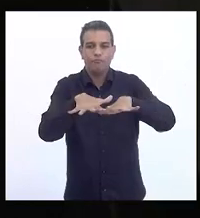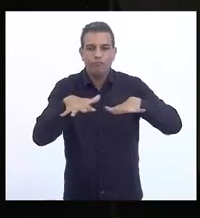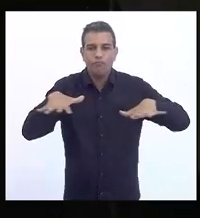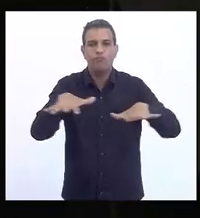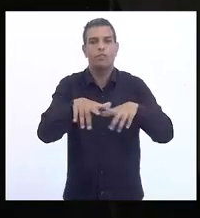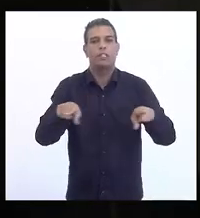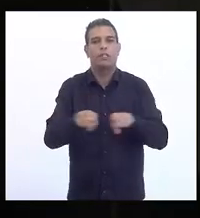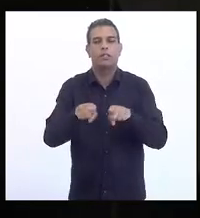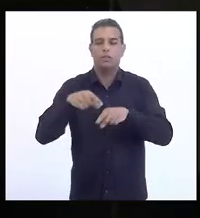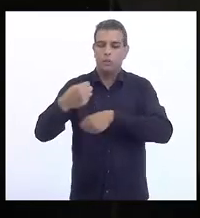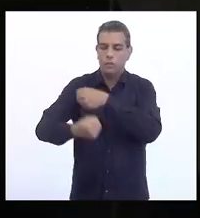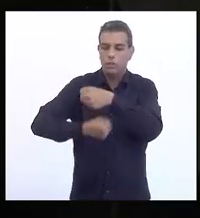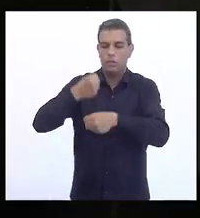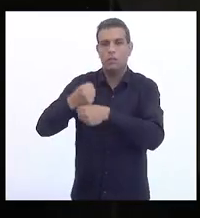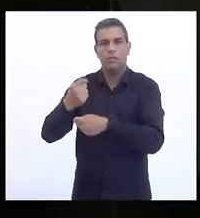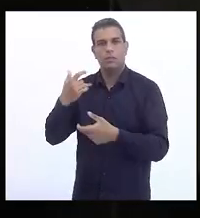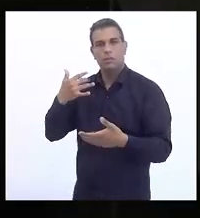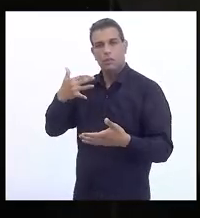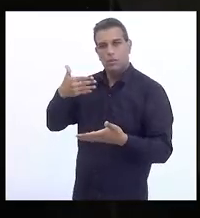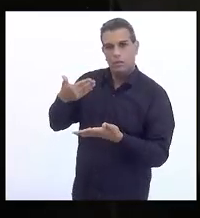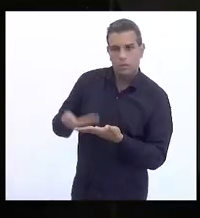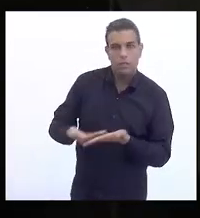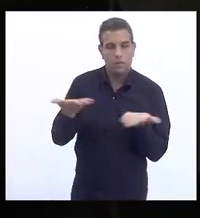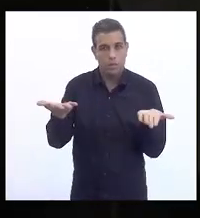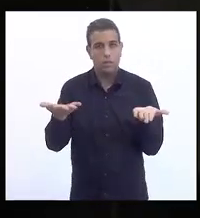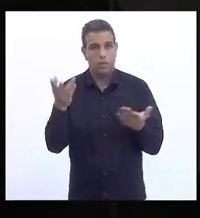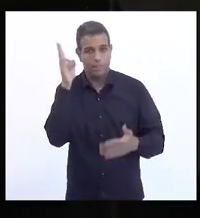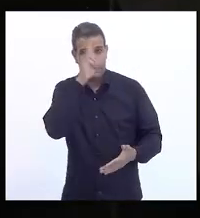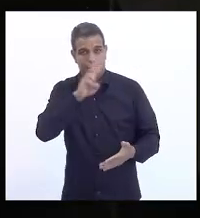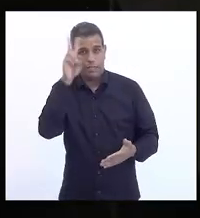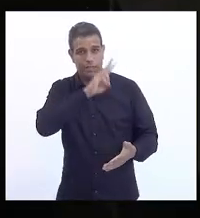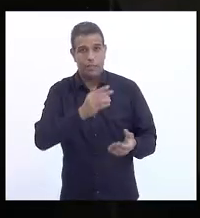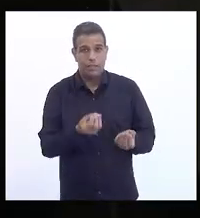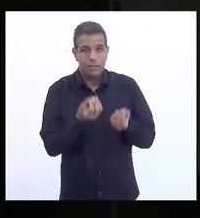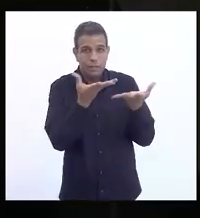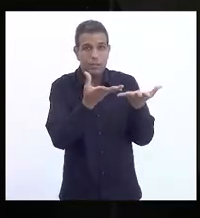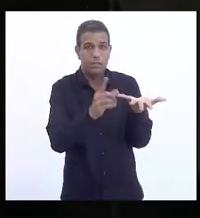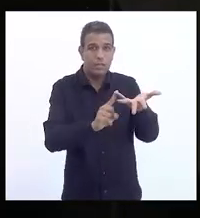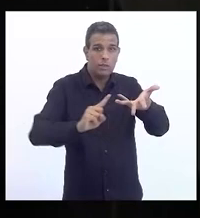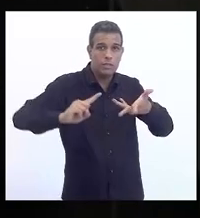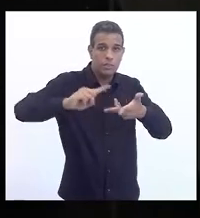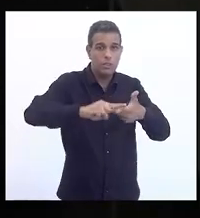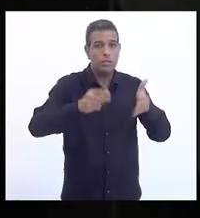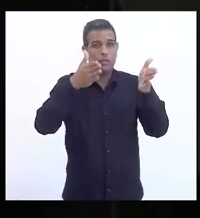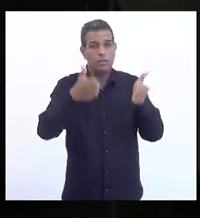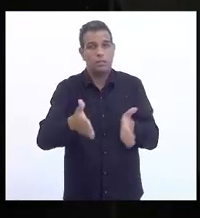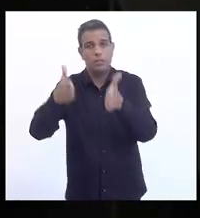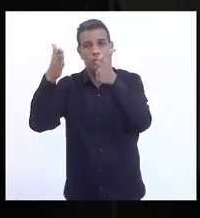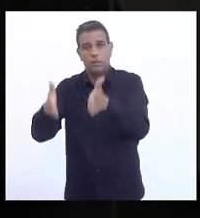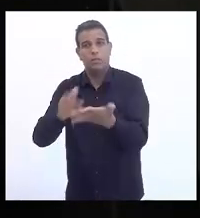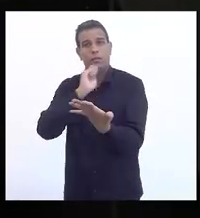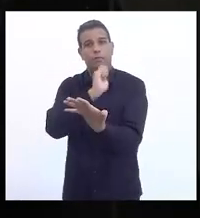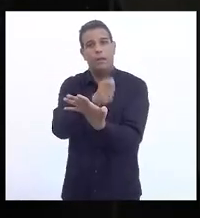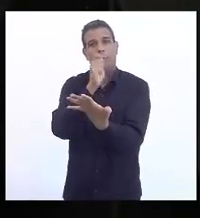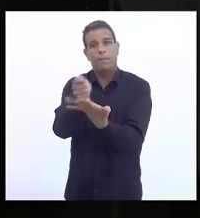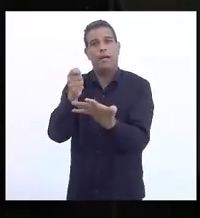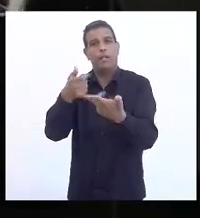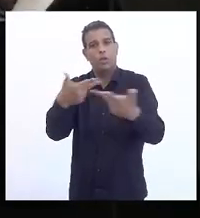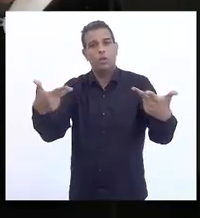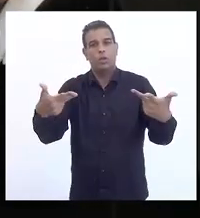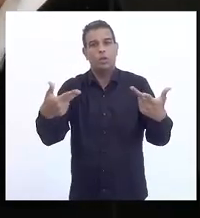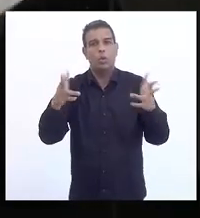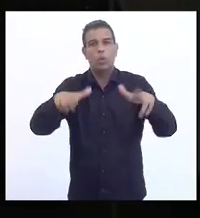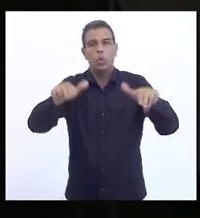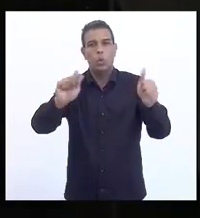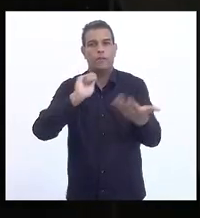a partir do ano que vem, esse dinheiro que o Estado vai transferir para a União a título de pagamento de uma dívida que nunca